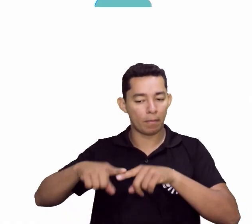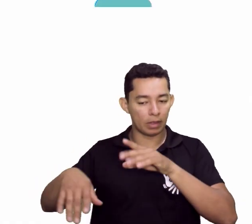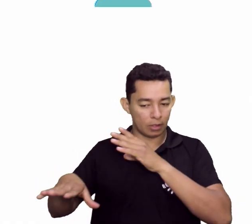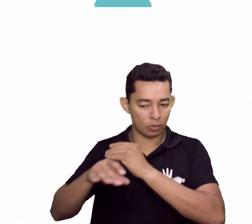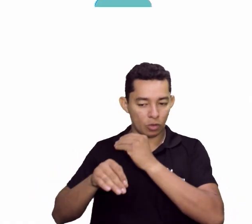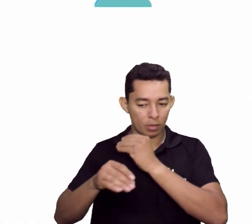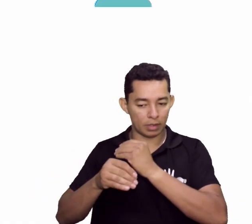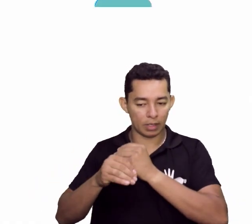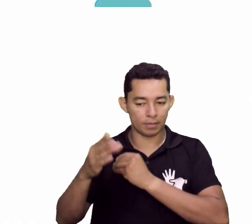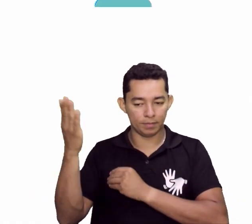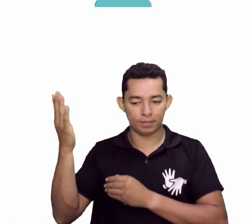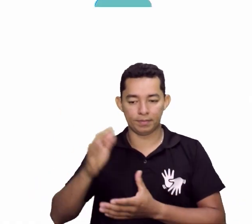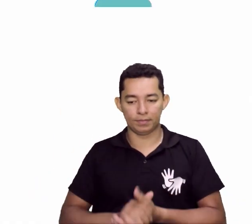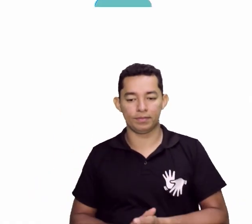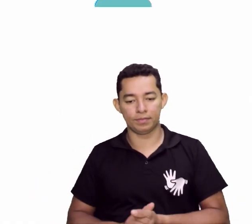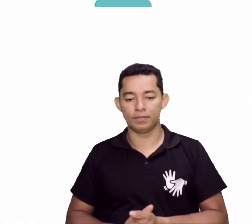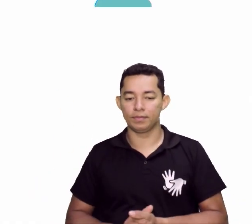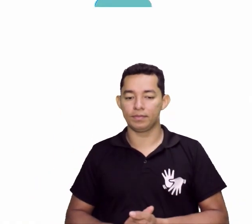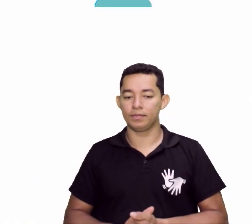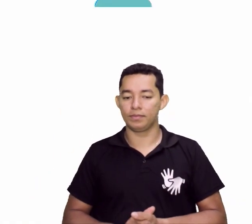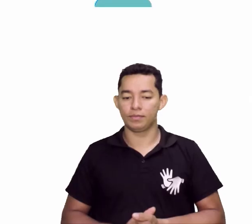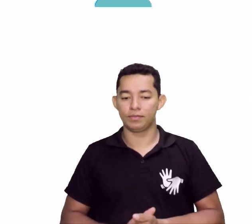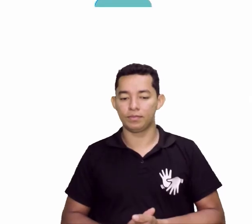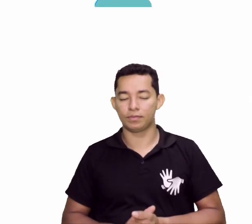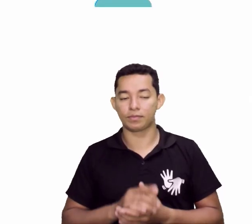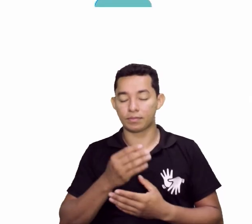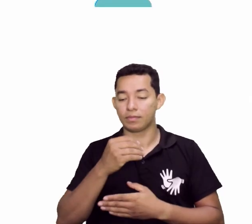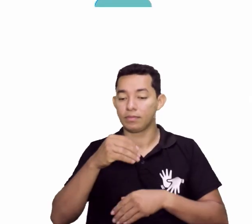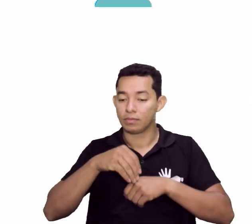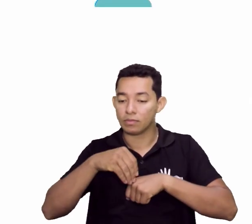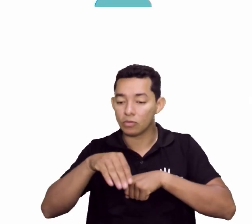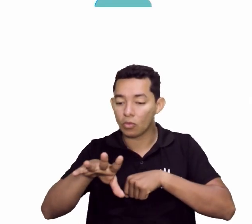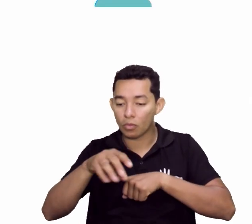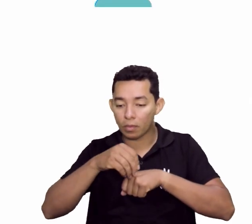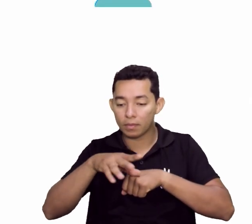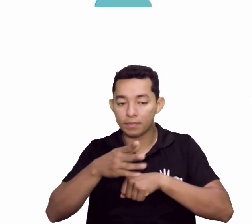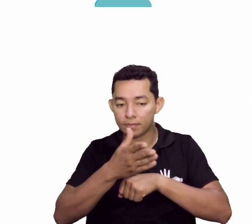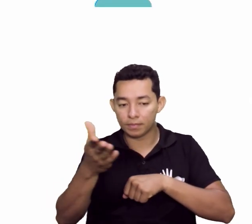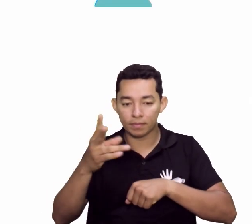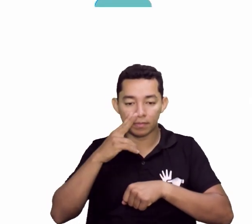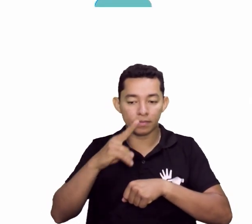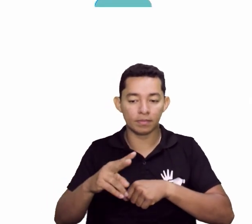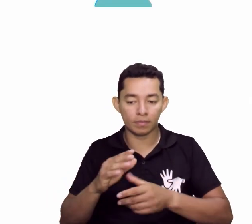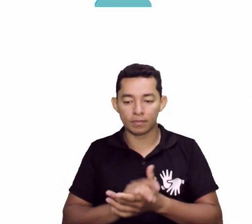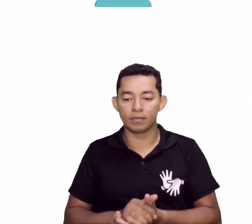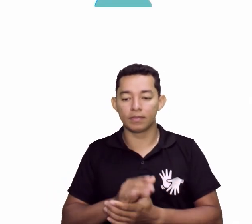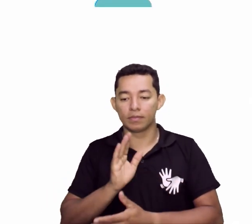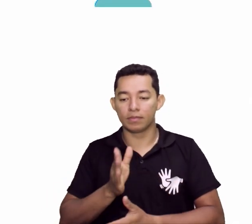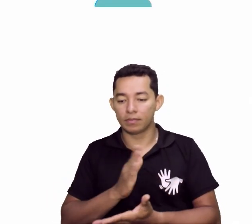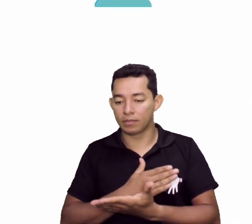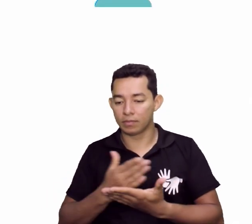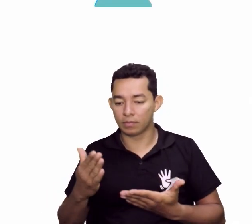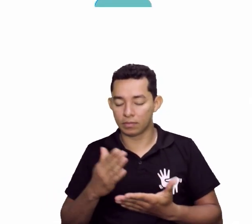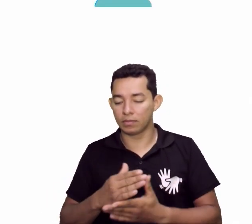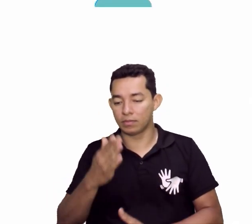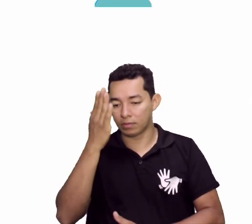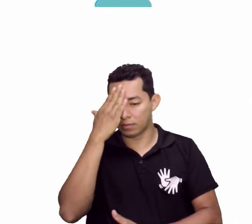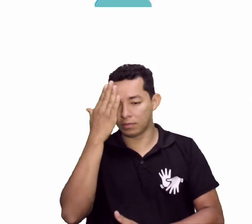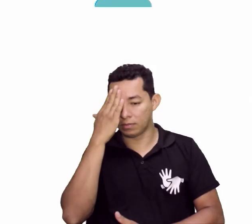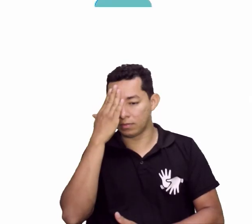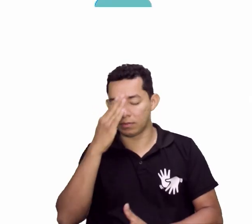material complementar, que é uma sugestão aí para você ver e já começar a entender